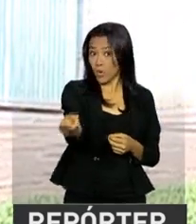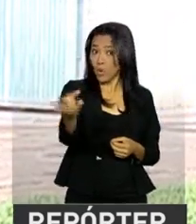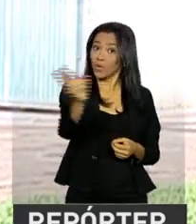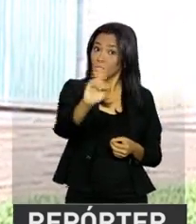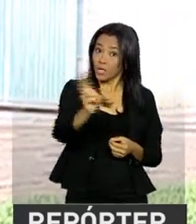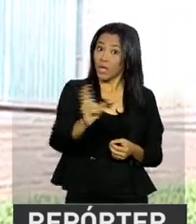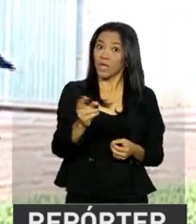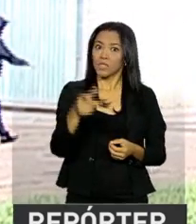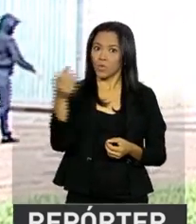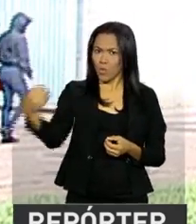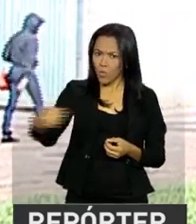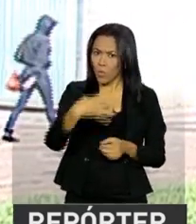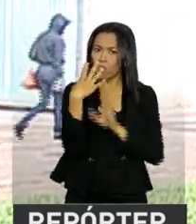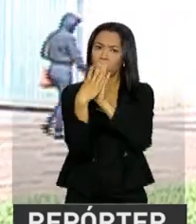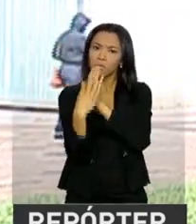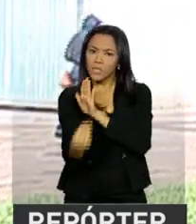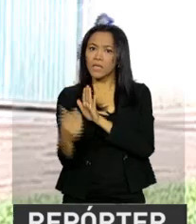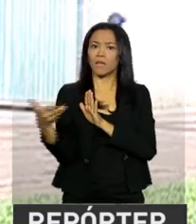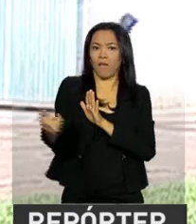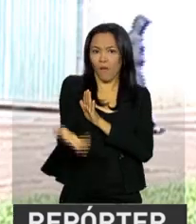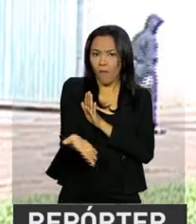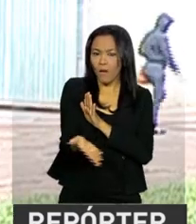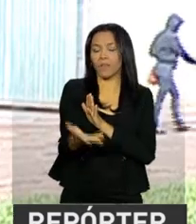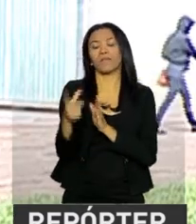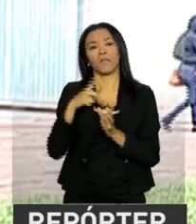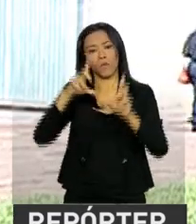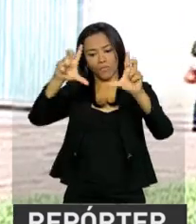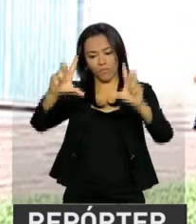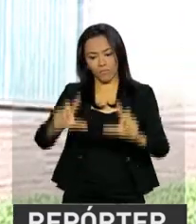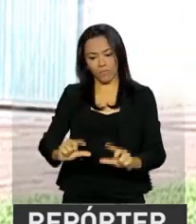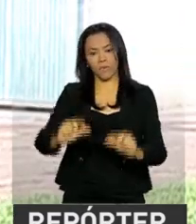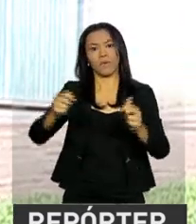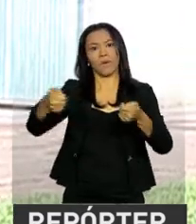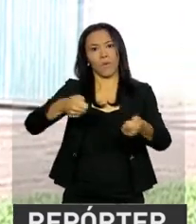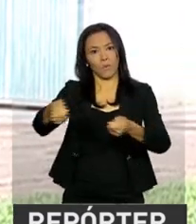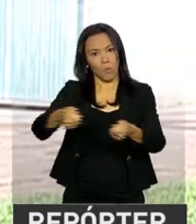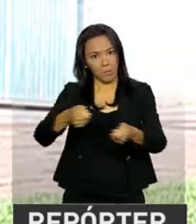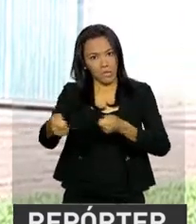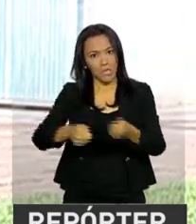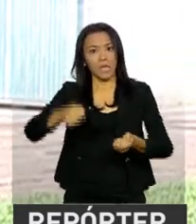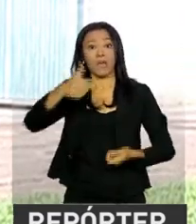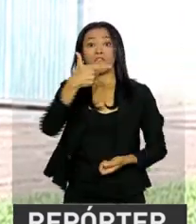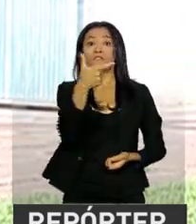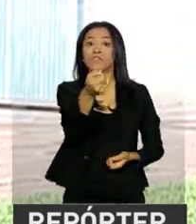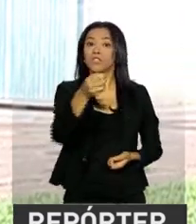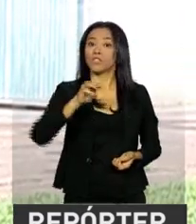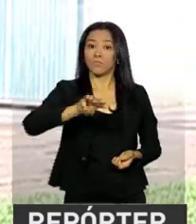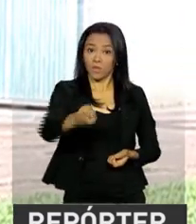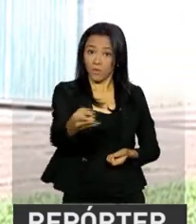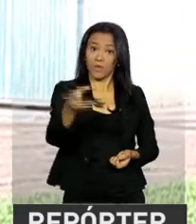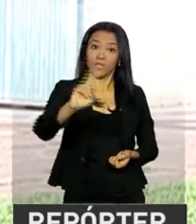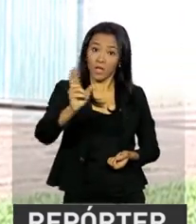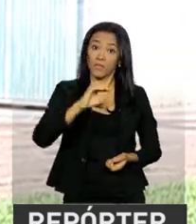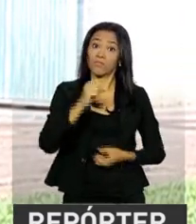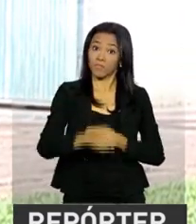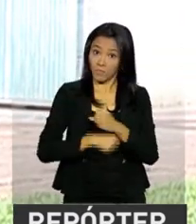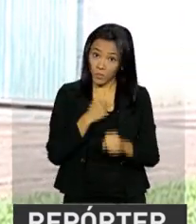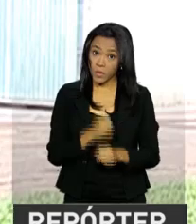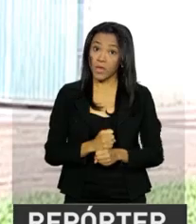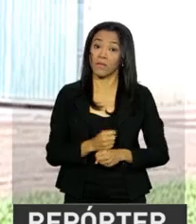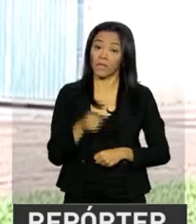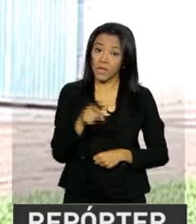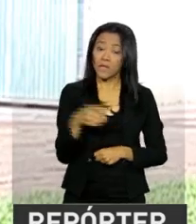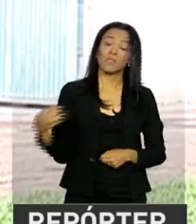Ou seja, com o novo modelo, a economia será de aproximadamente 20 milhões de reais ao ano. Esse